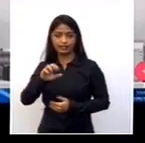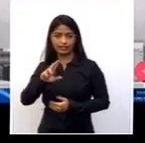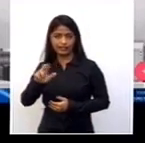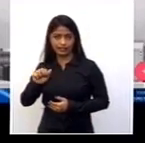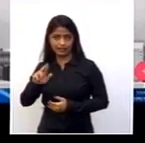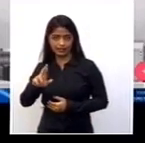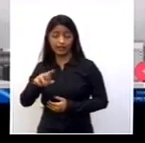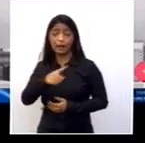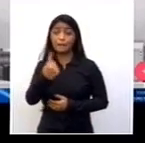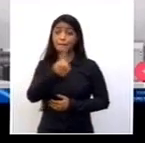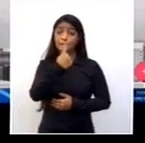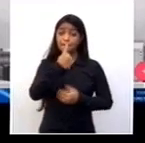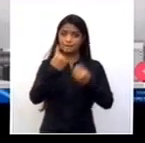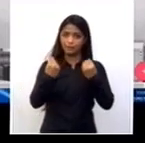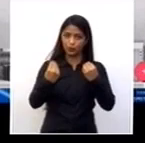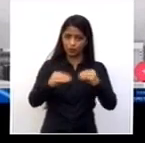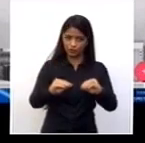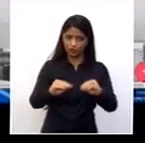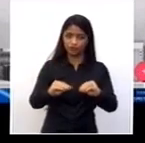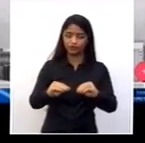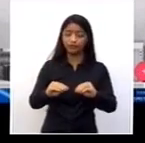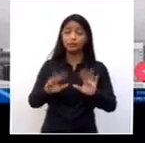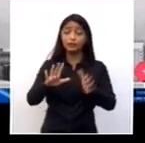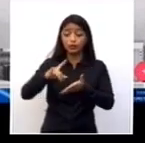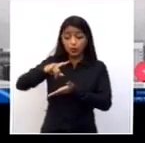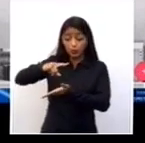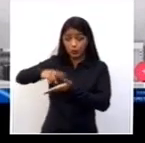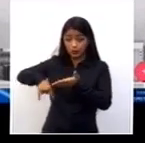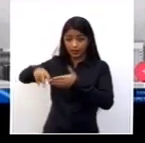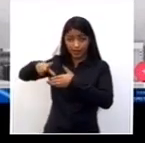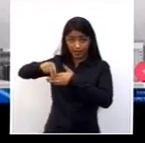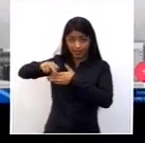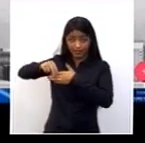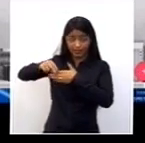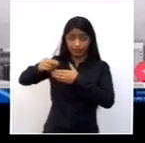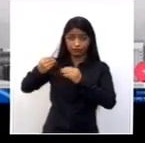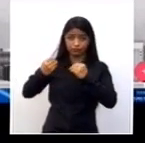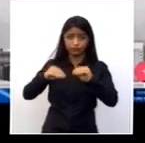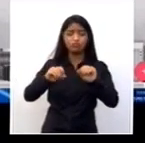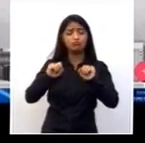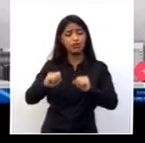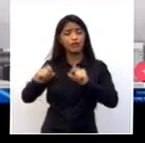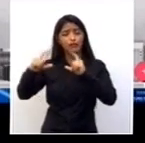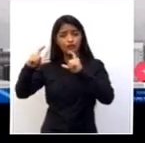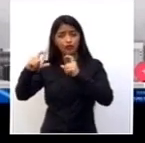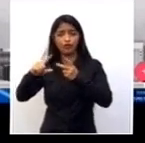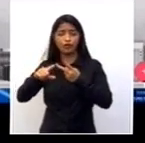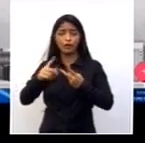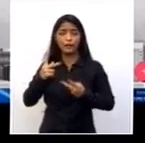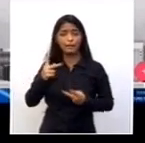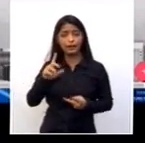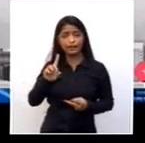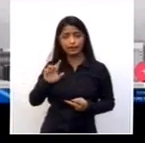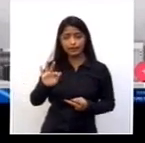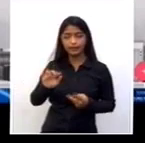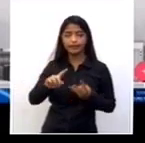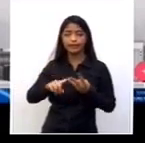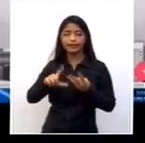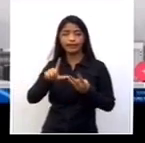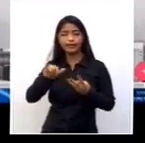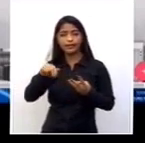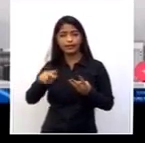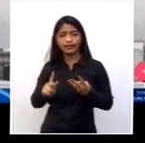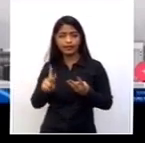arquivo que eu anexei. Lembrando que os arquivos anexados, eles podem ser do tipo imagem, PDF, link de vídeo e tudo